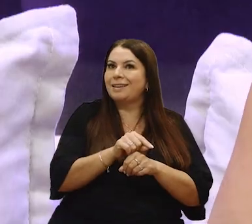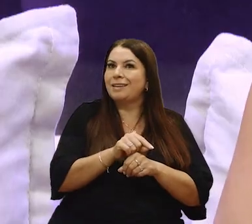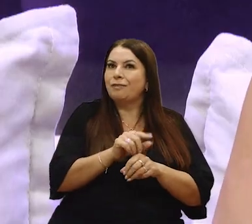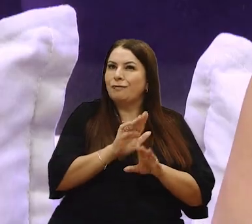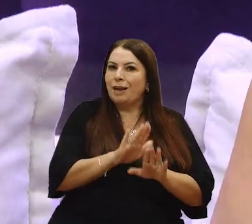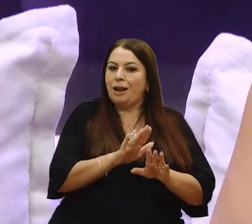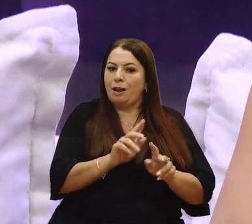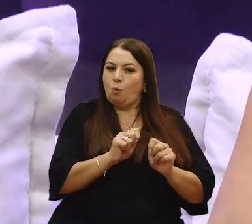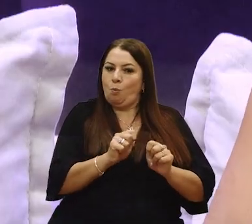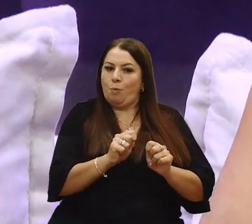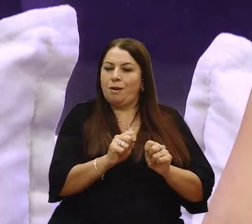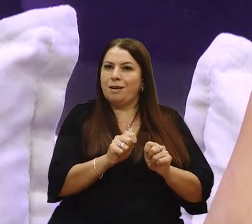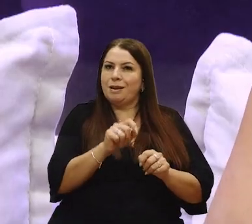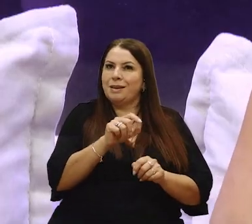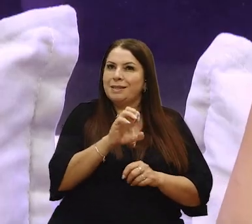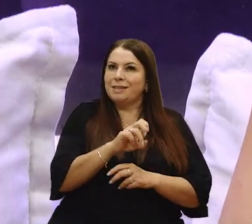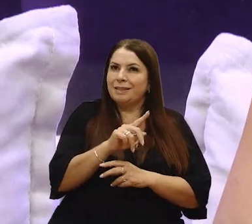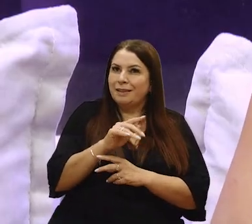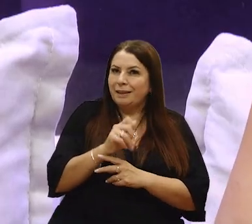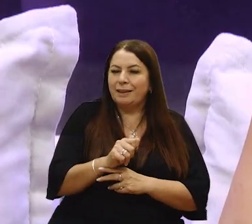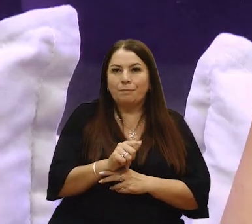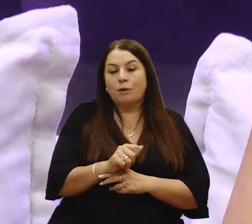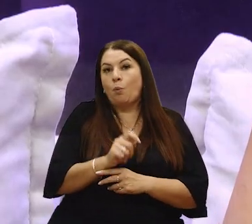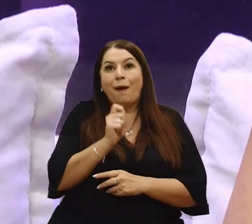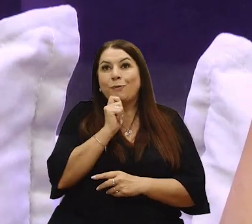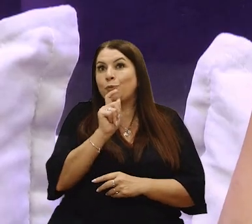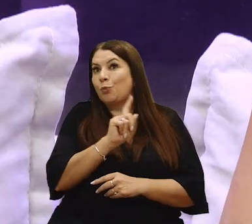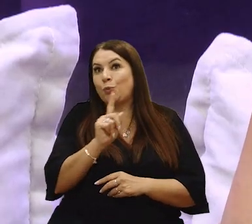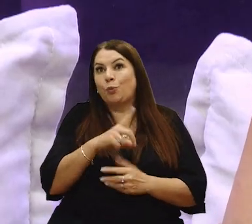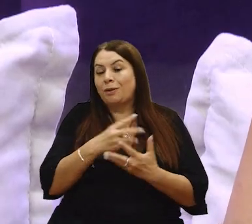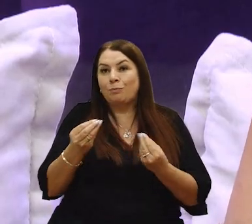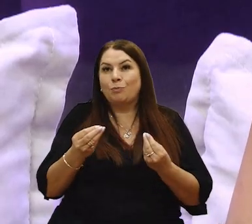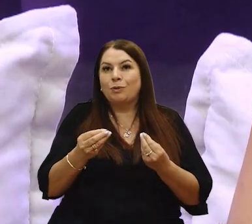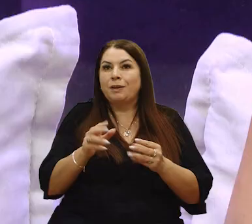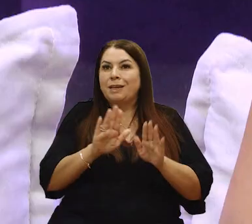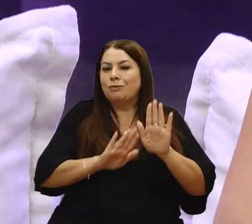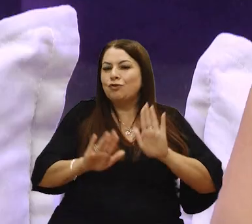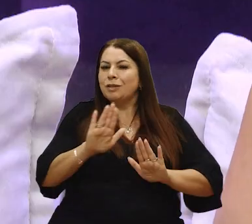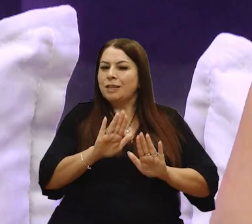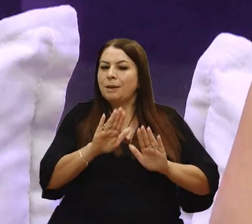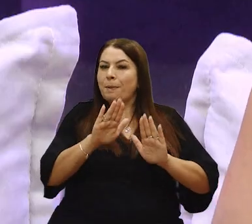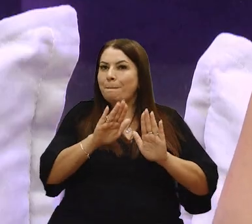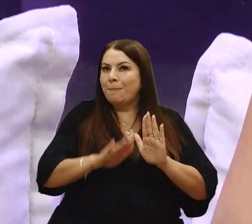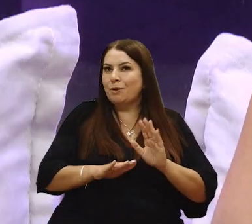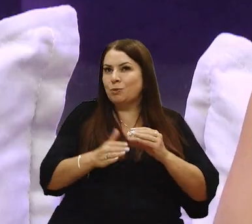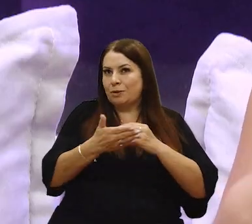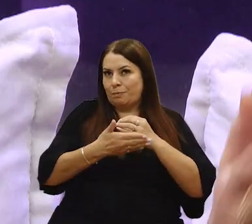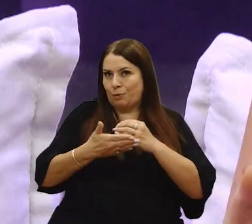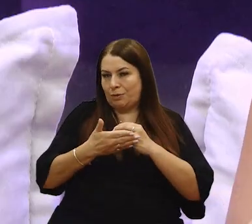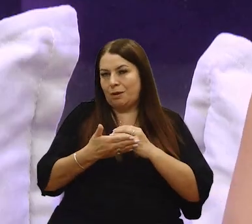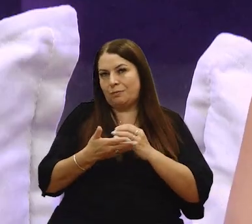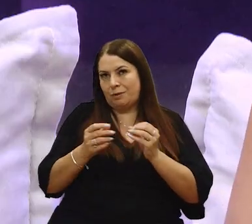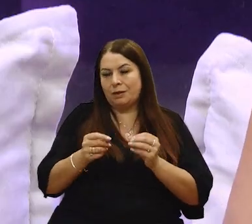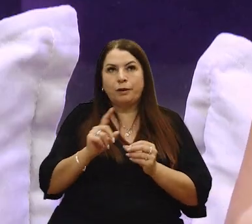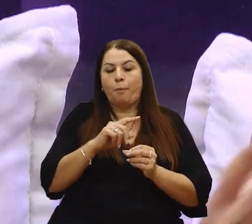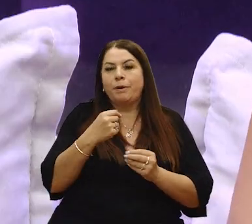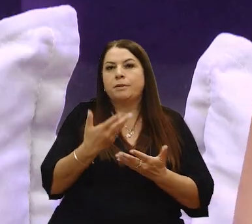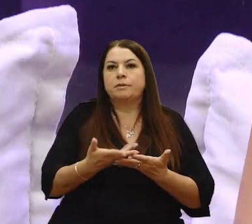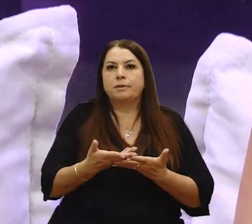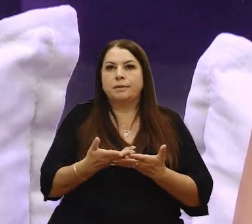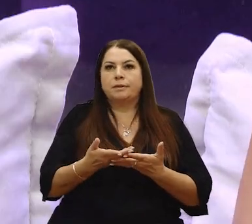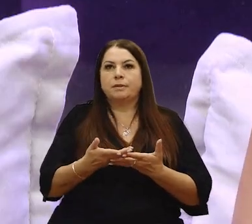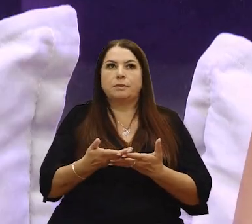Eu já estava tendo que utilizar alguns outros medicamentos, porque eu tenho algumas outras doenças que